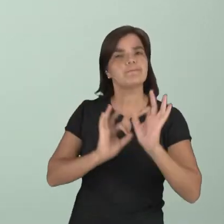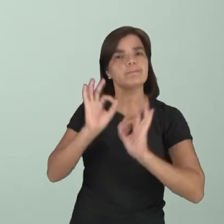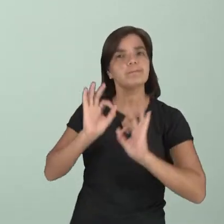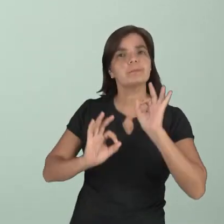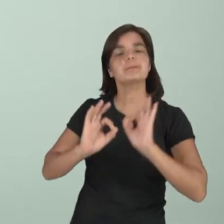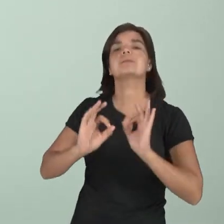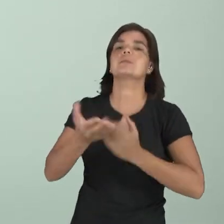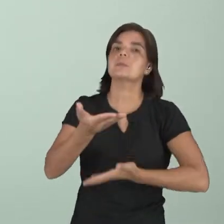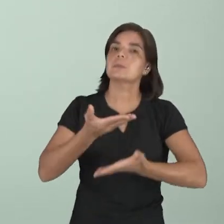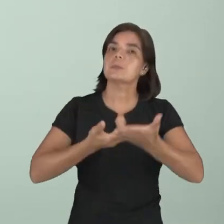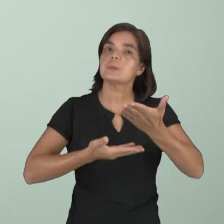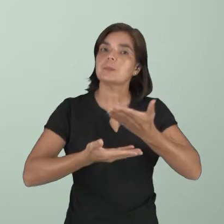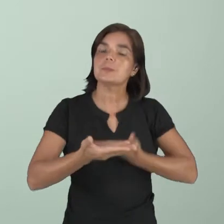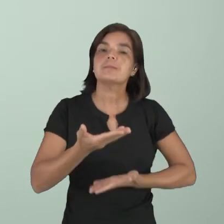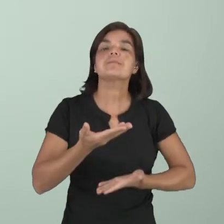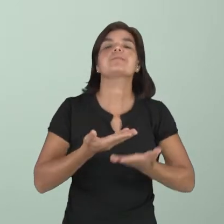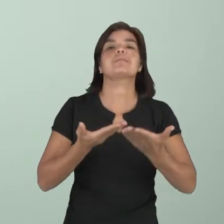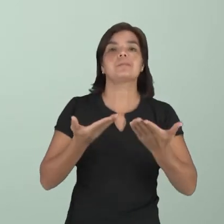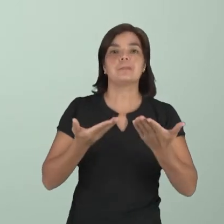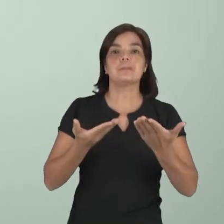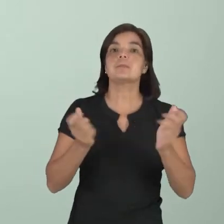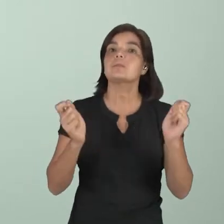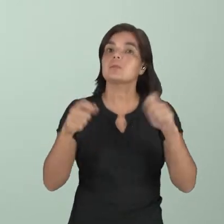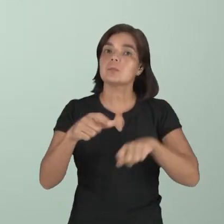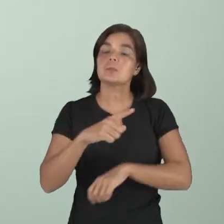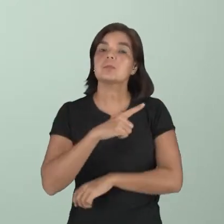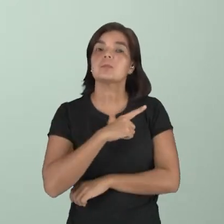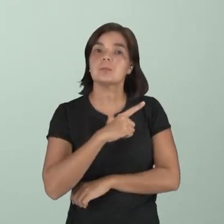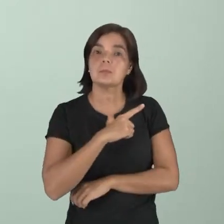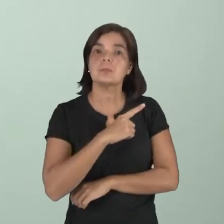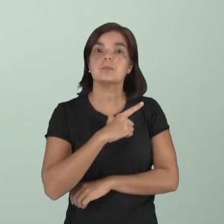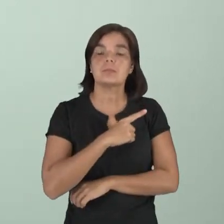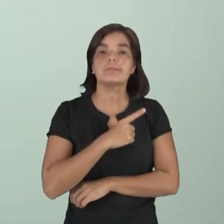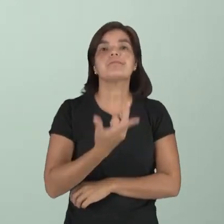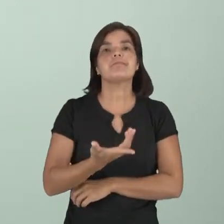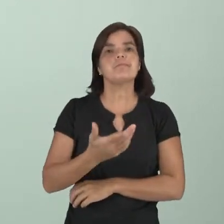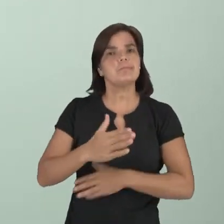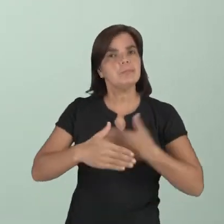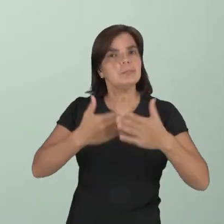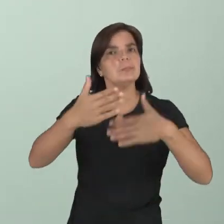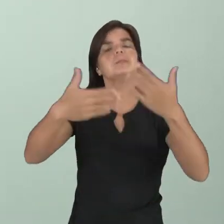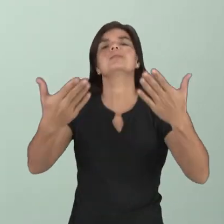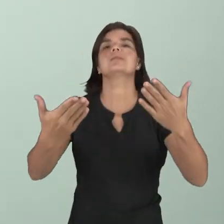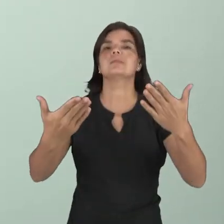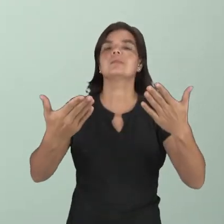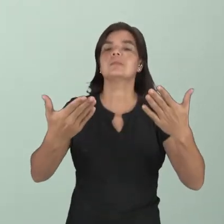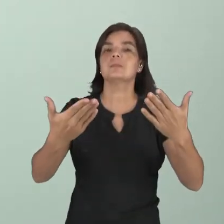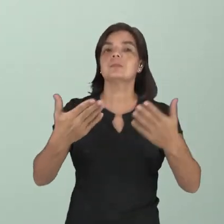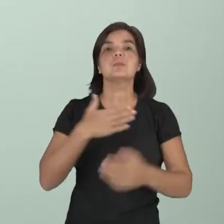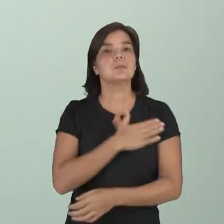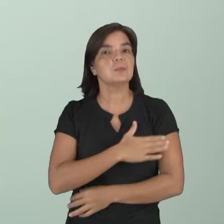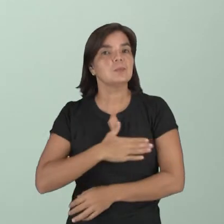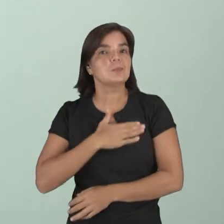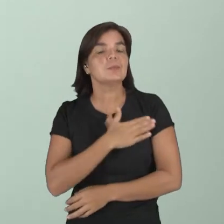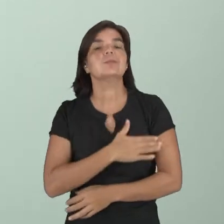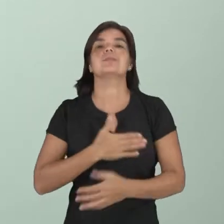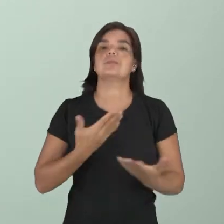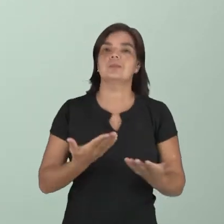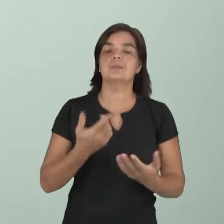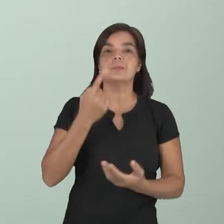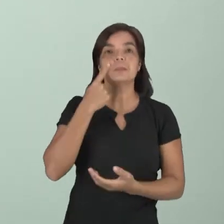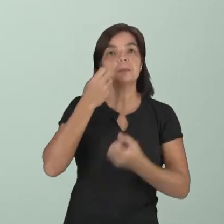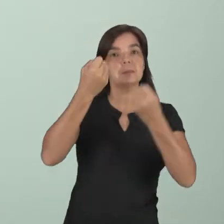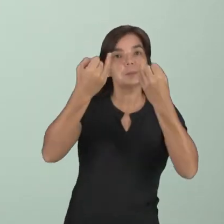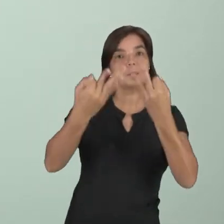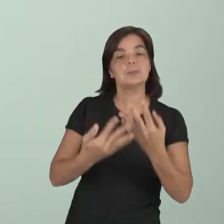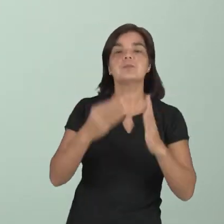esse relacionamento de interagir para que tenha mais sucesso e que a atividade seja mais produtiva. Vamos